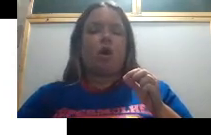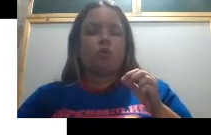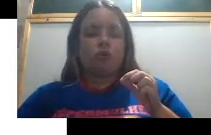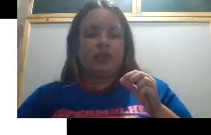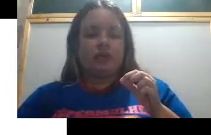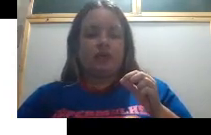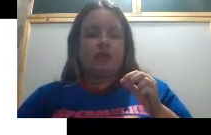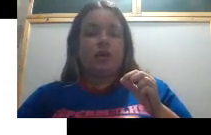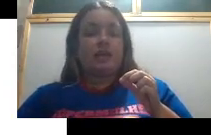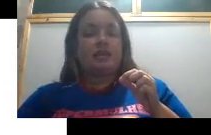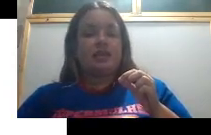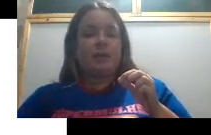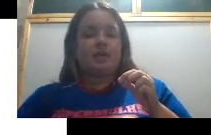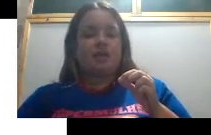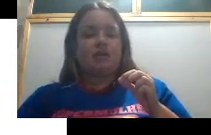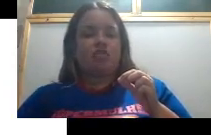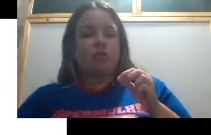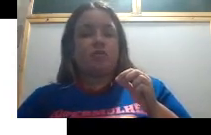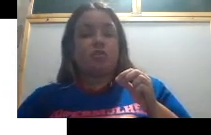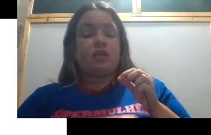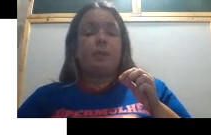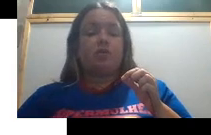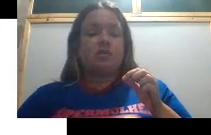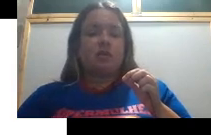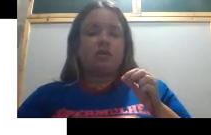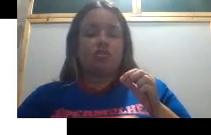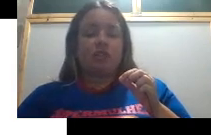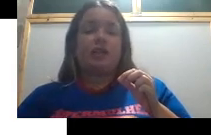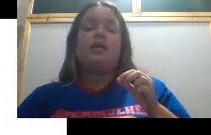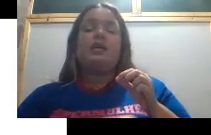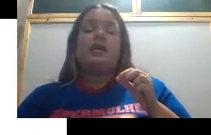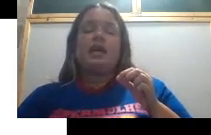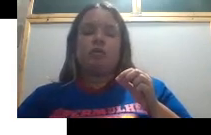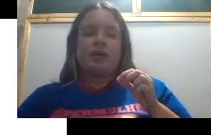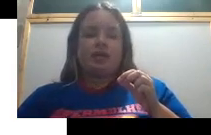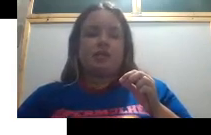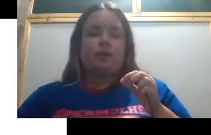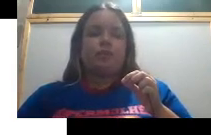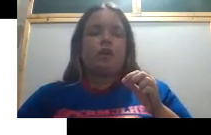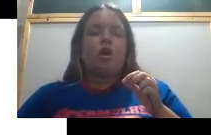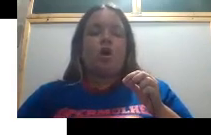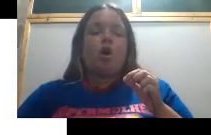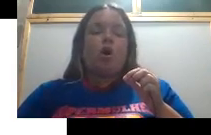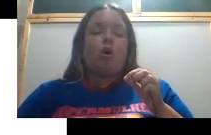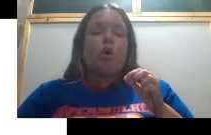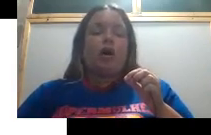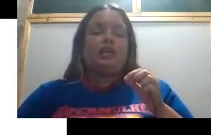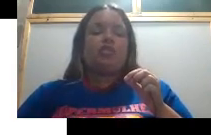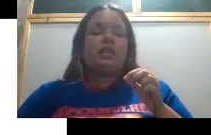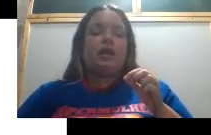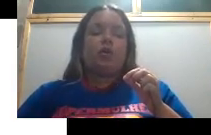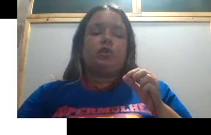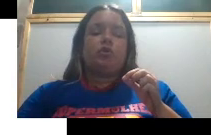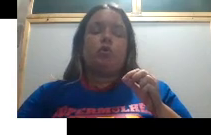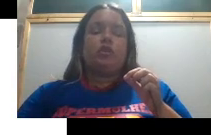representa Rondônia a Celinha tá passando tá gente para vocês verem a posição da estrela e a numeração a